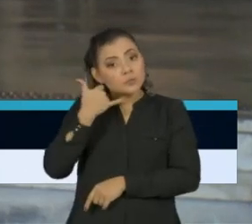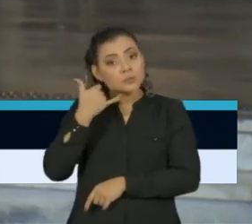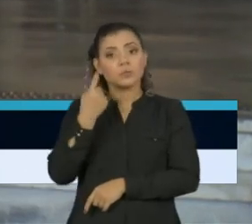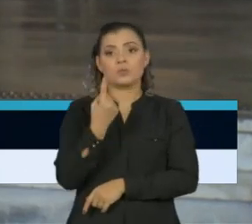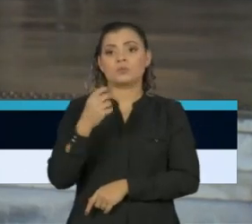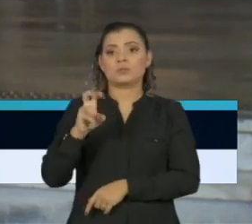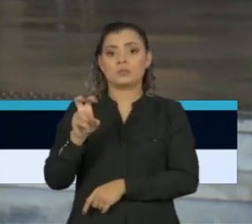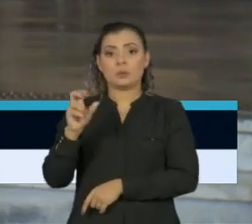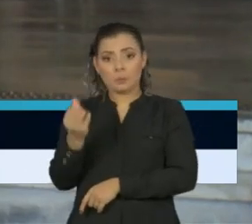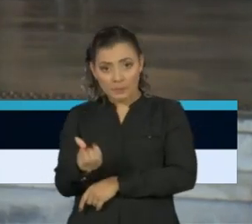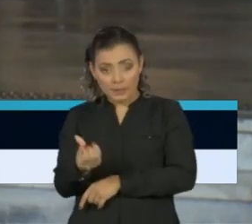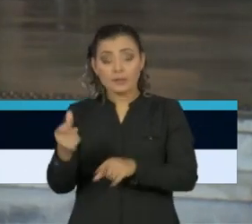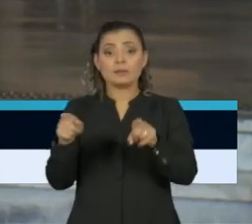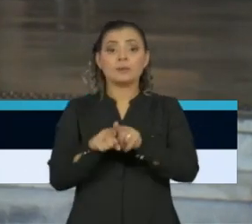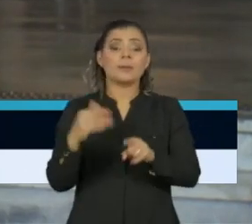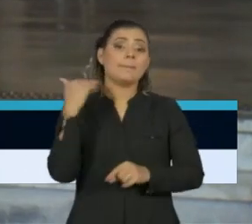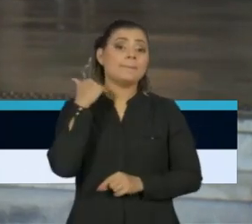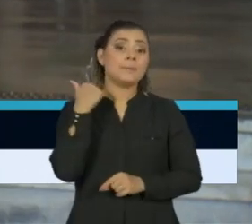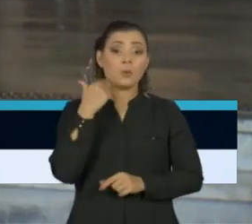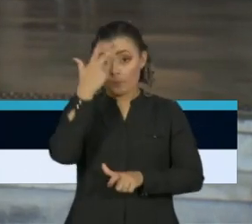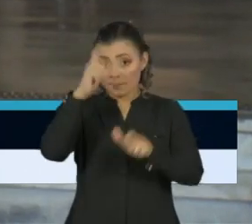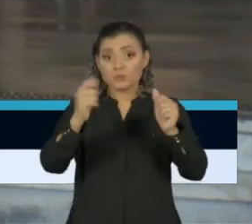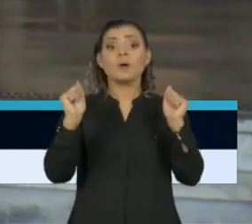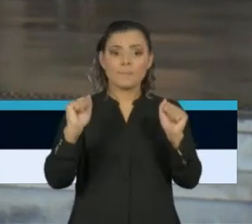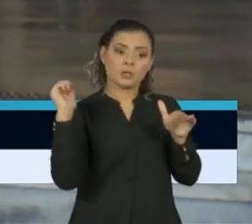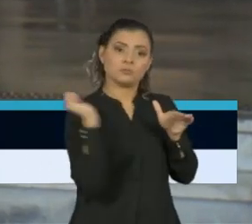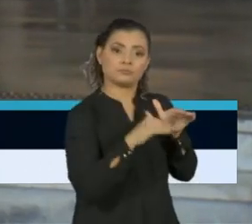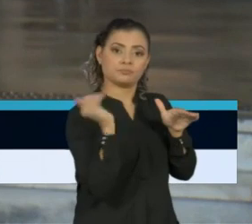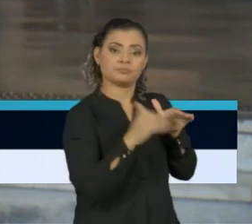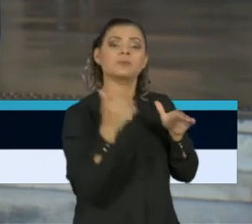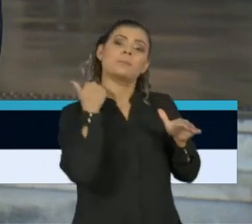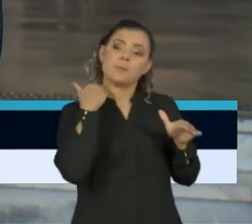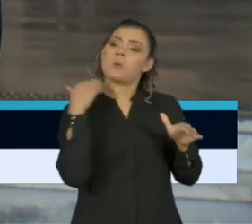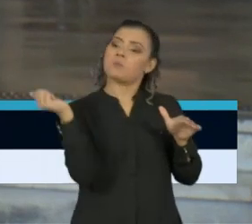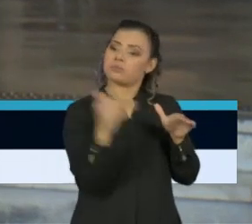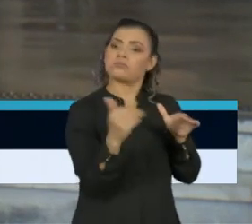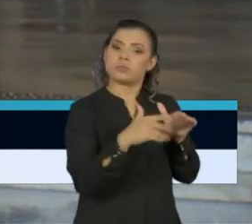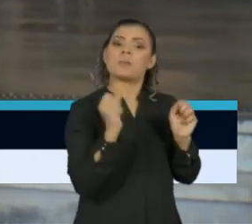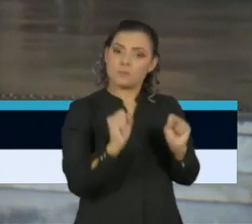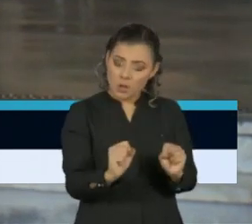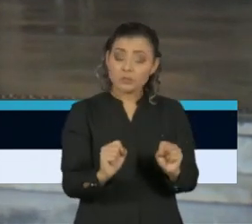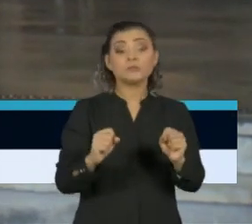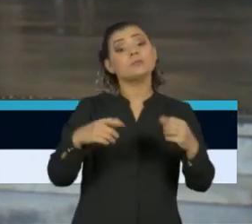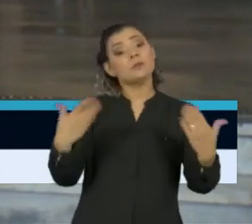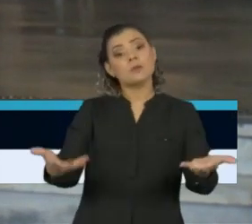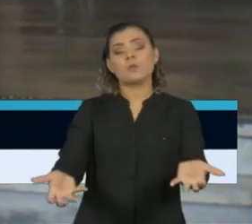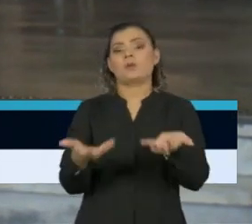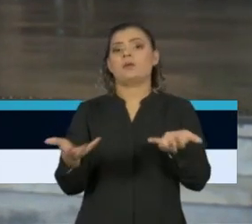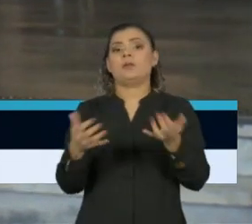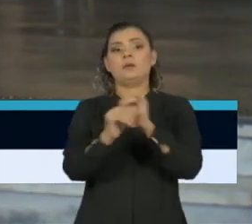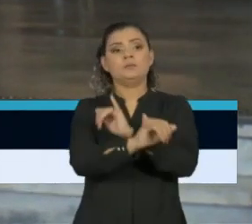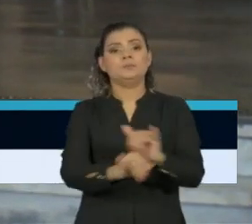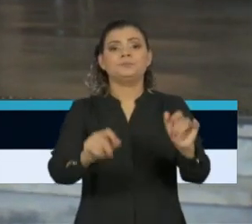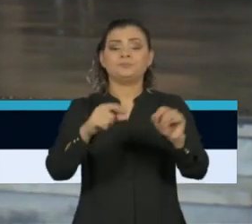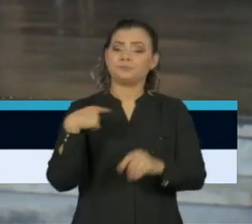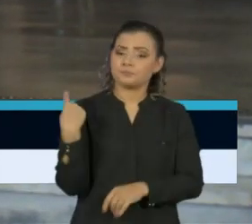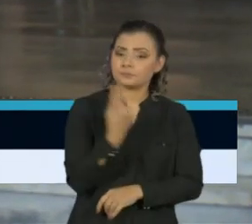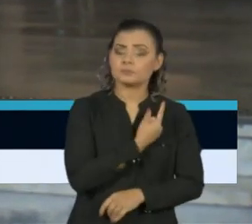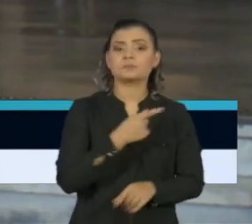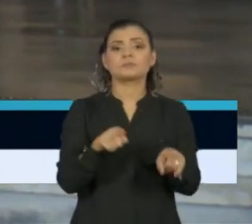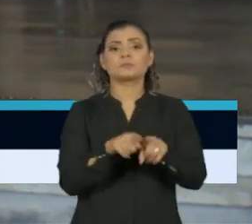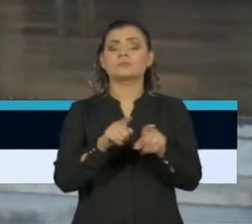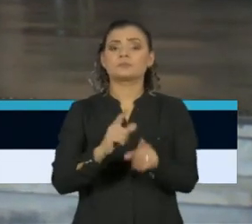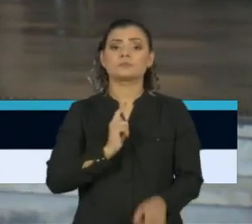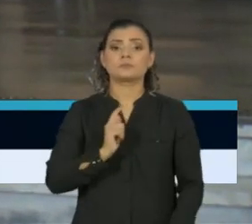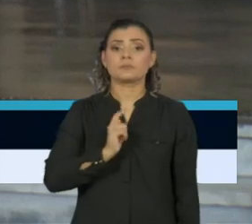pela conta bancária que foi aberta para as pessoas depositarem. E eu queria aqui dizer que nós vamos ter também